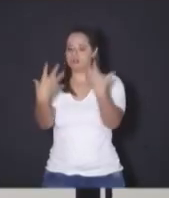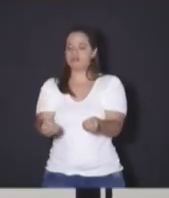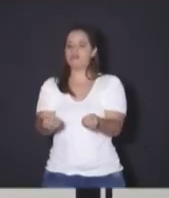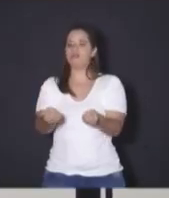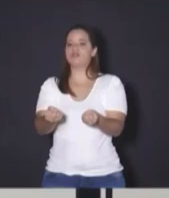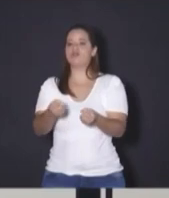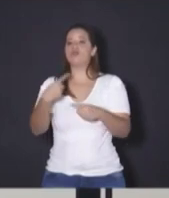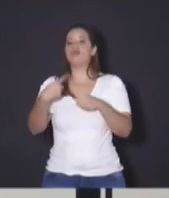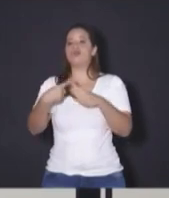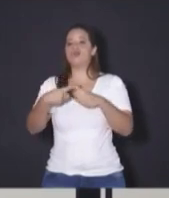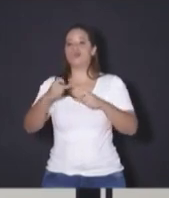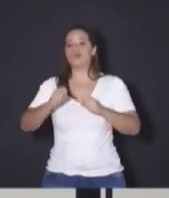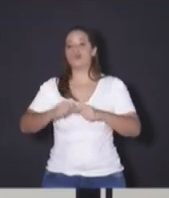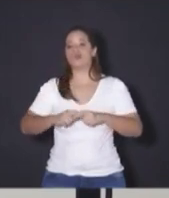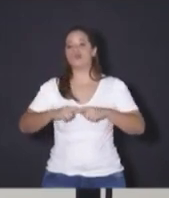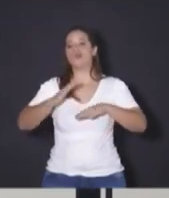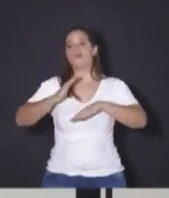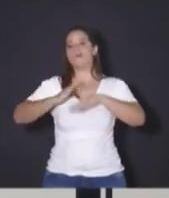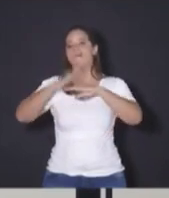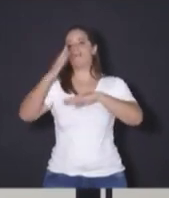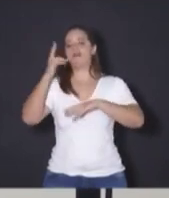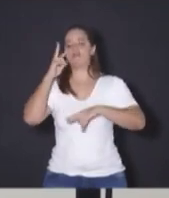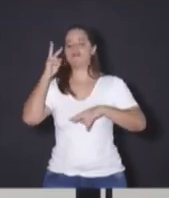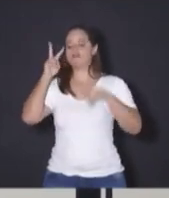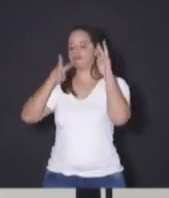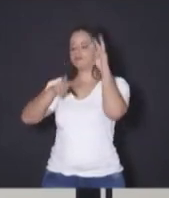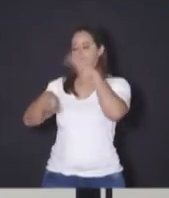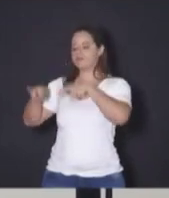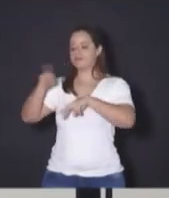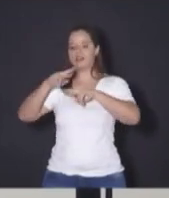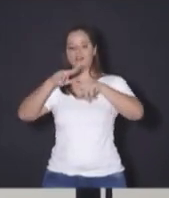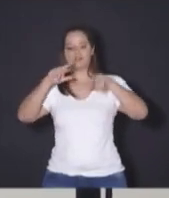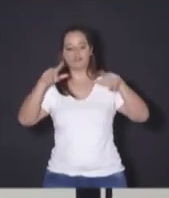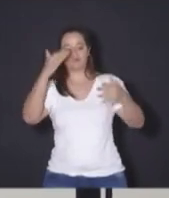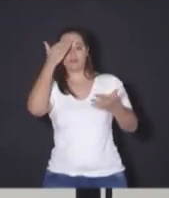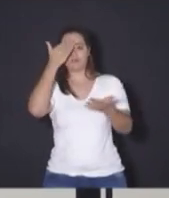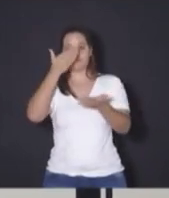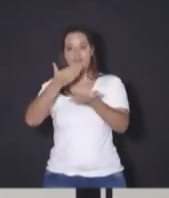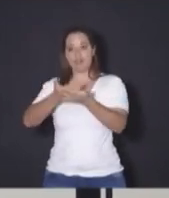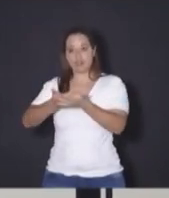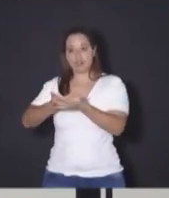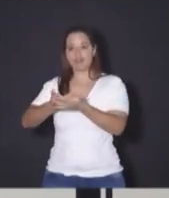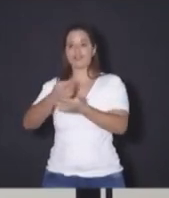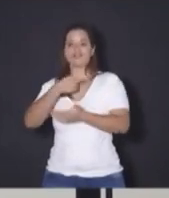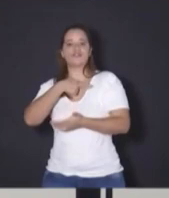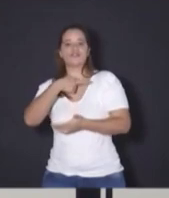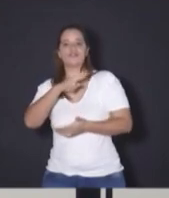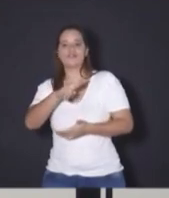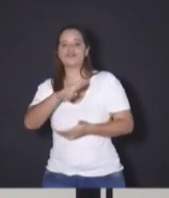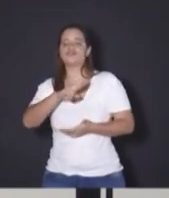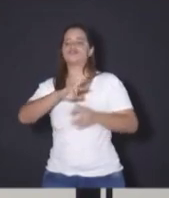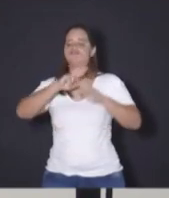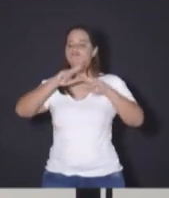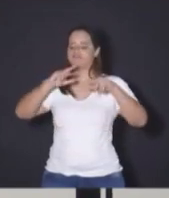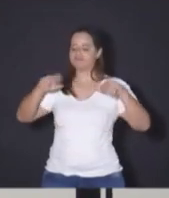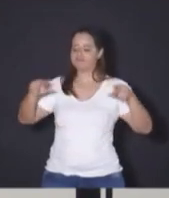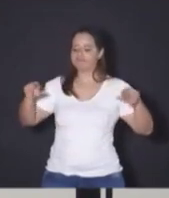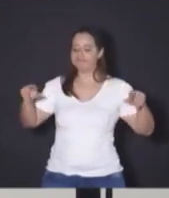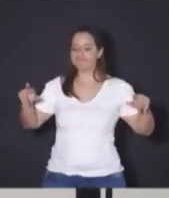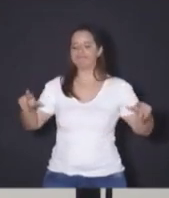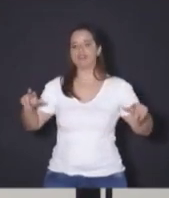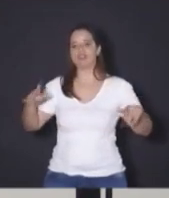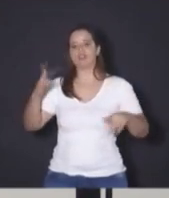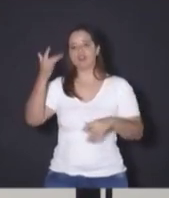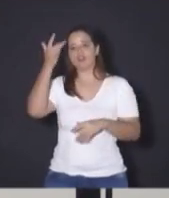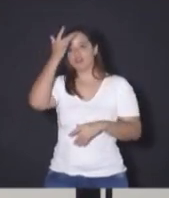Quanto mais tiverem pessoas das diversas crenças, né, da diversa religiosidade,